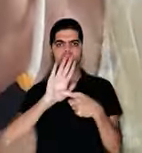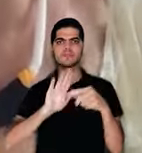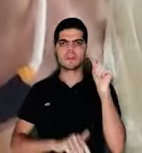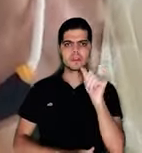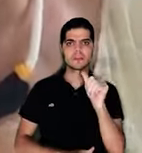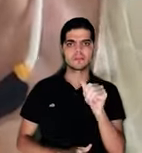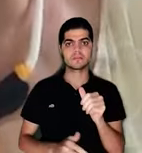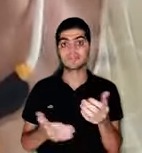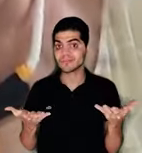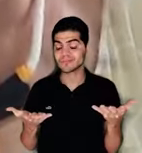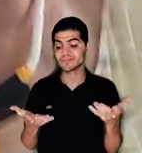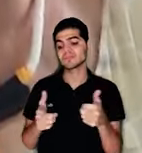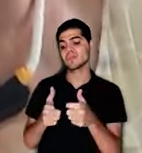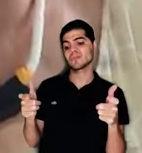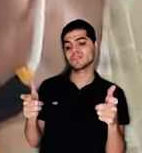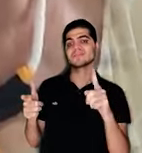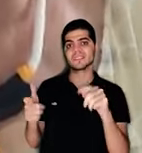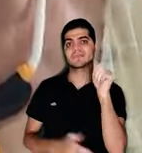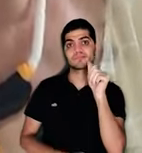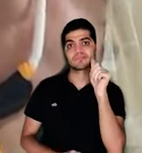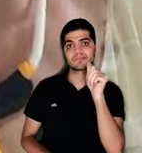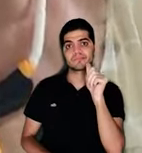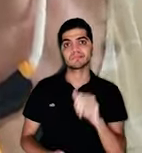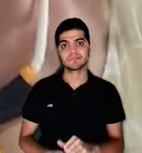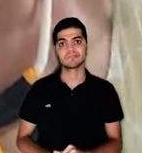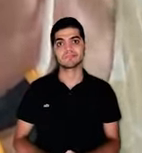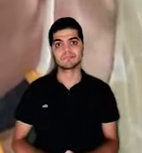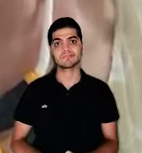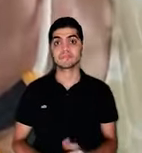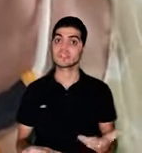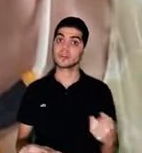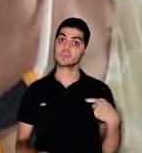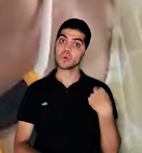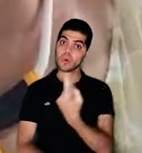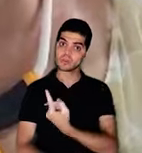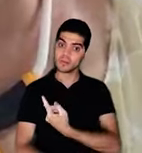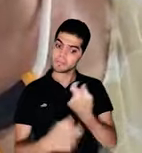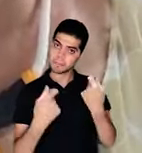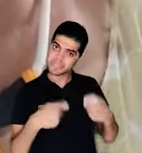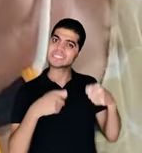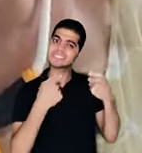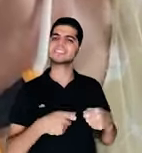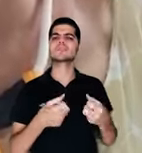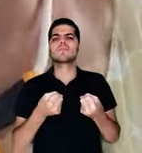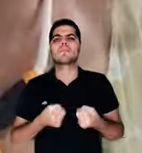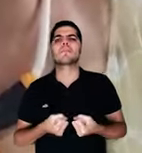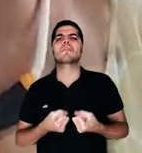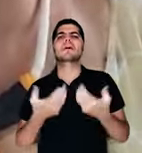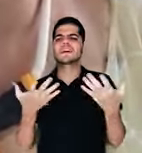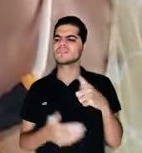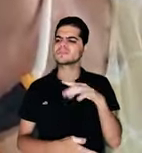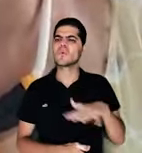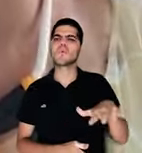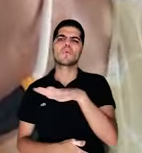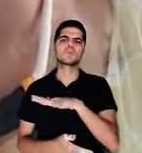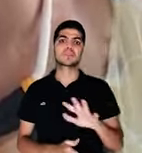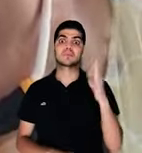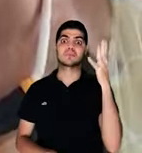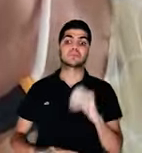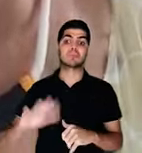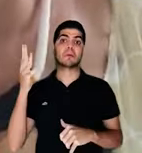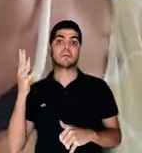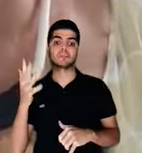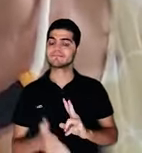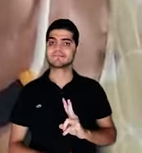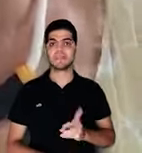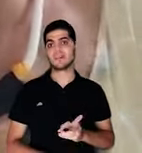o feijão era mulheres precisamos falar desses tantos atravessamentos que